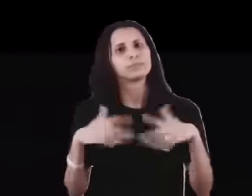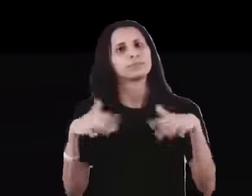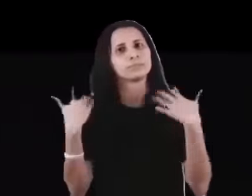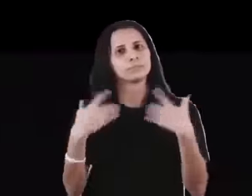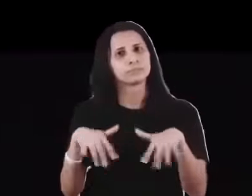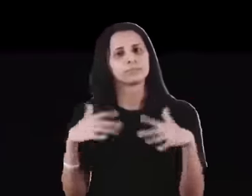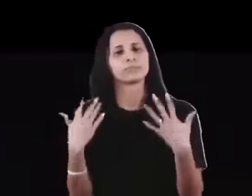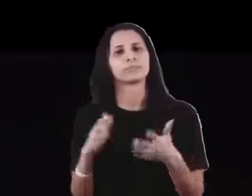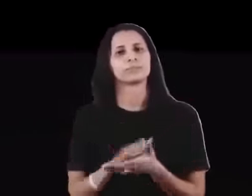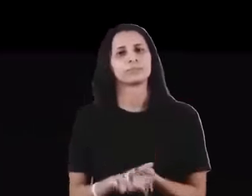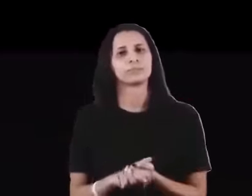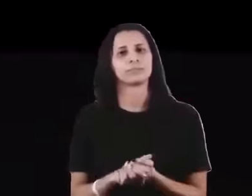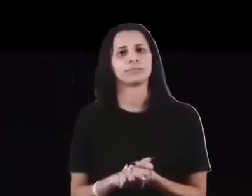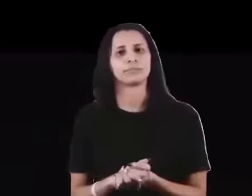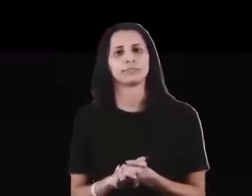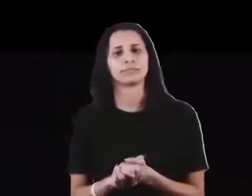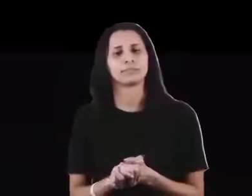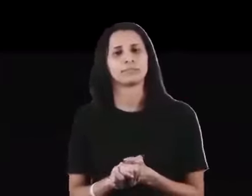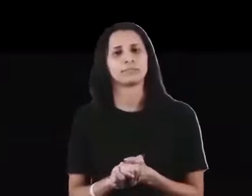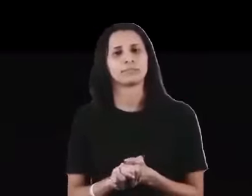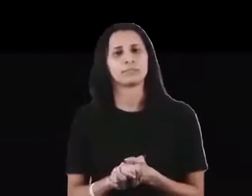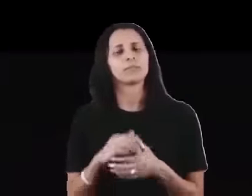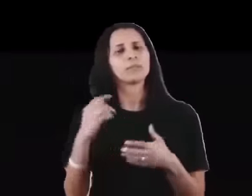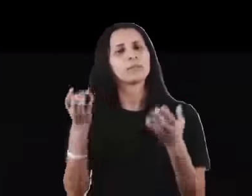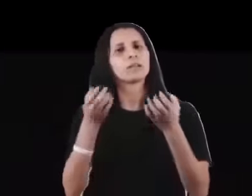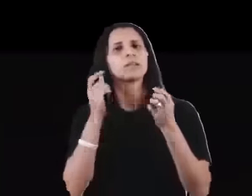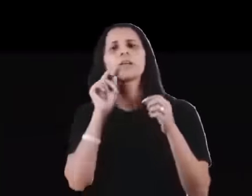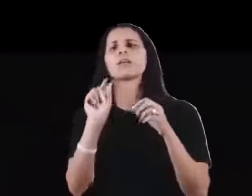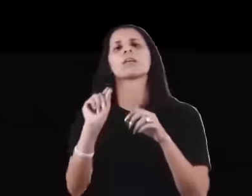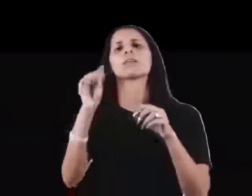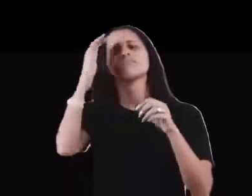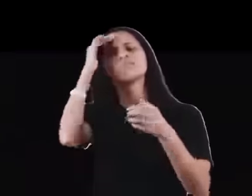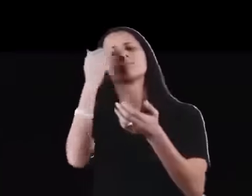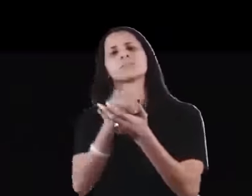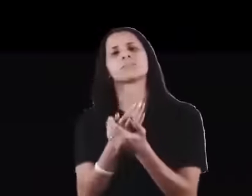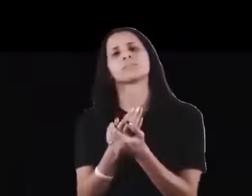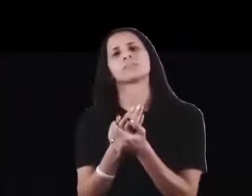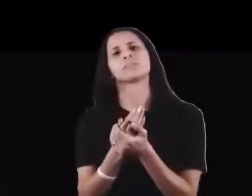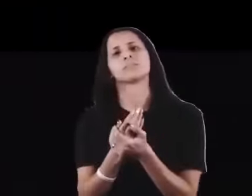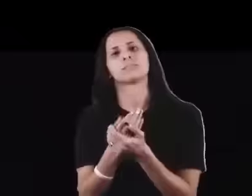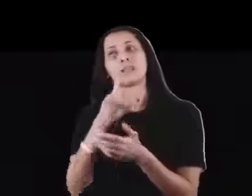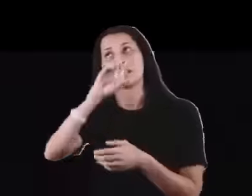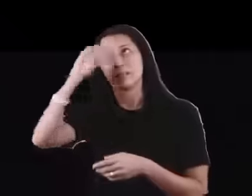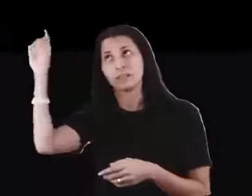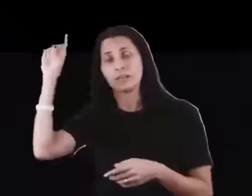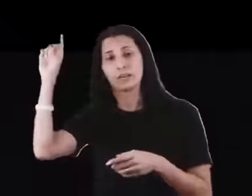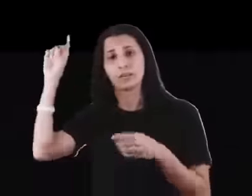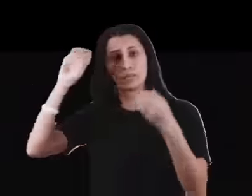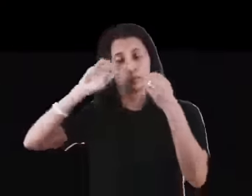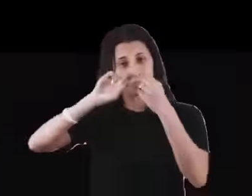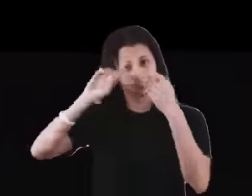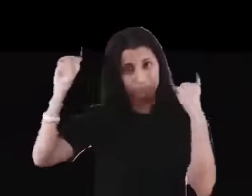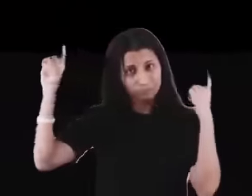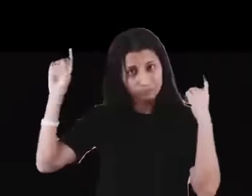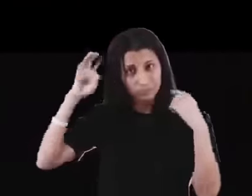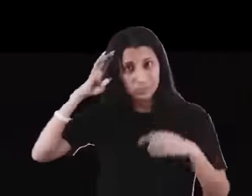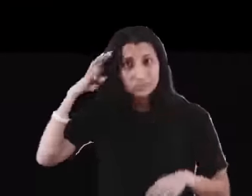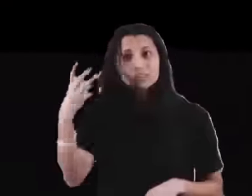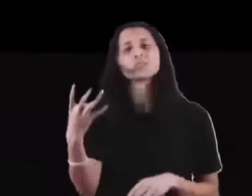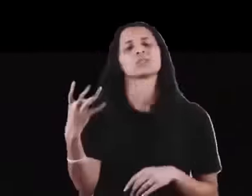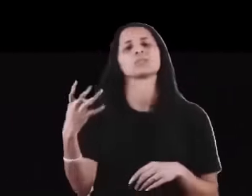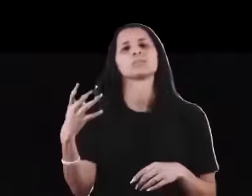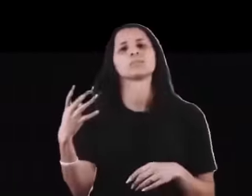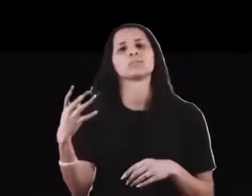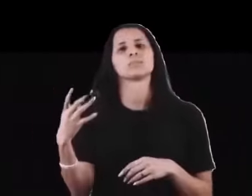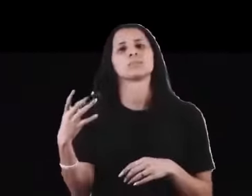empolgada como eu tô aqui e quem crê que Deus vai diz descobrir os pulsos que esconderam